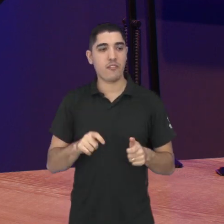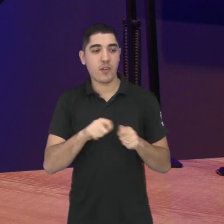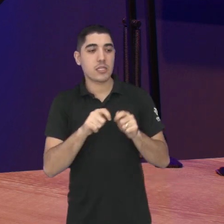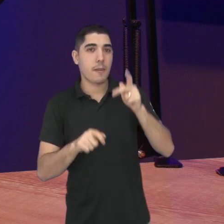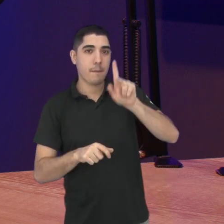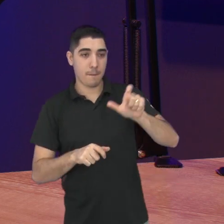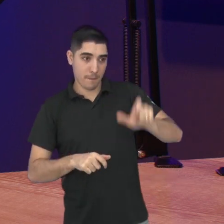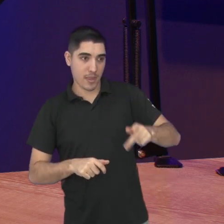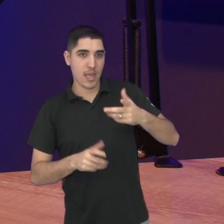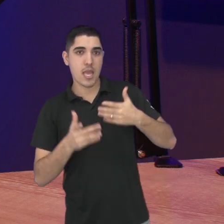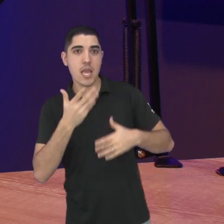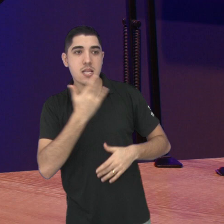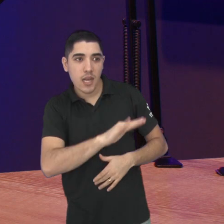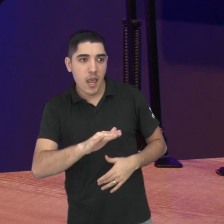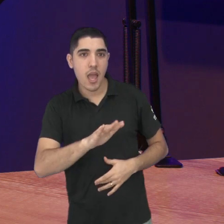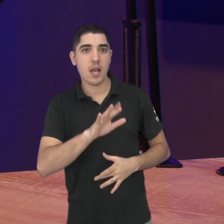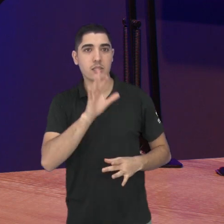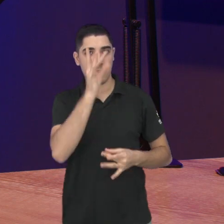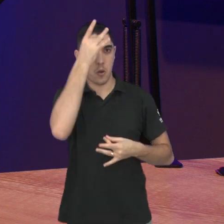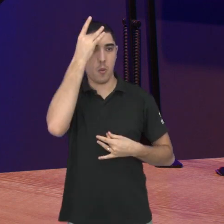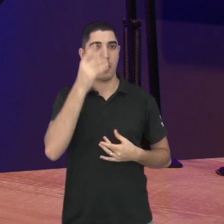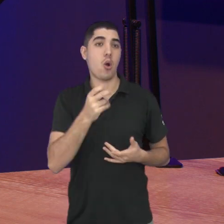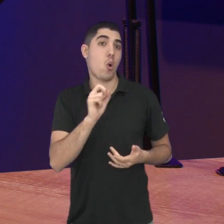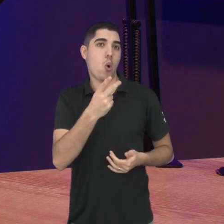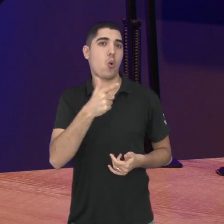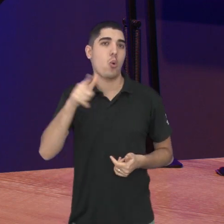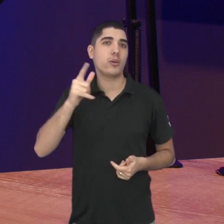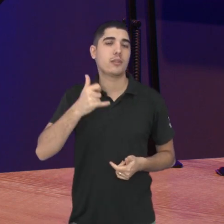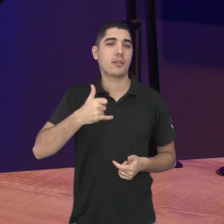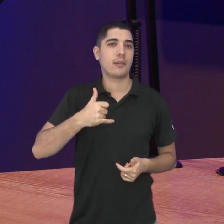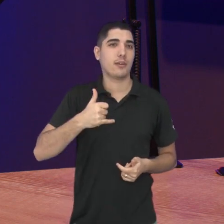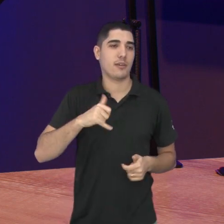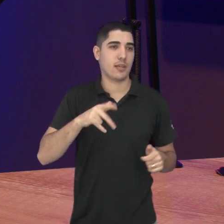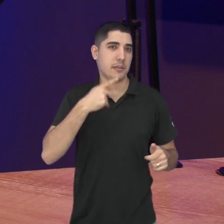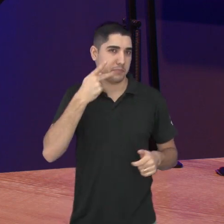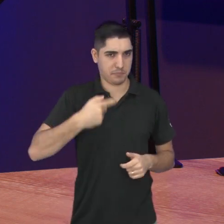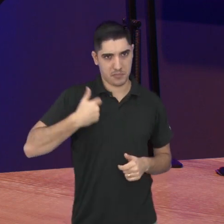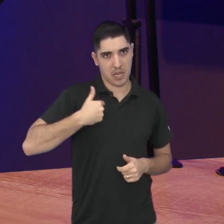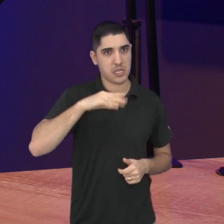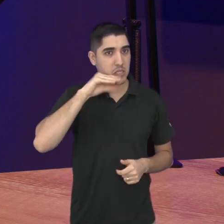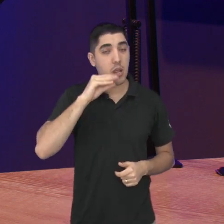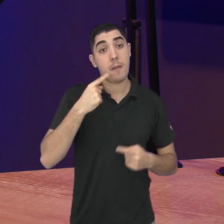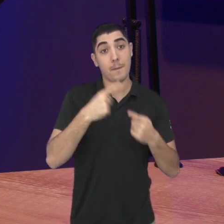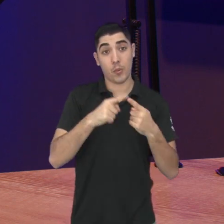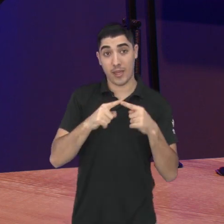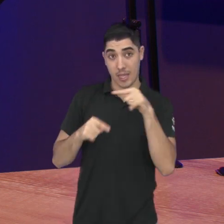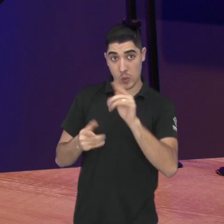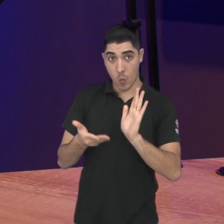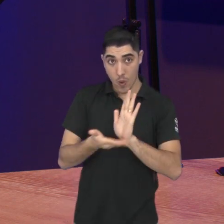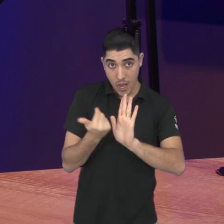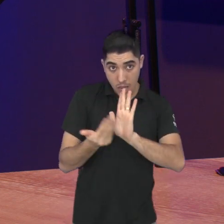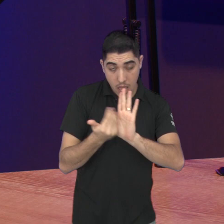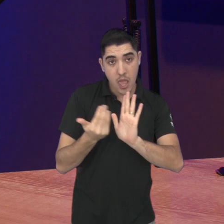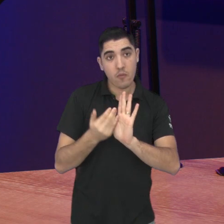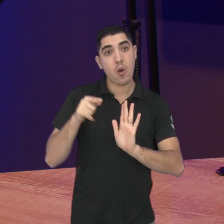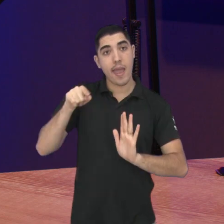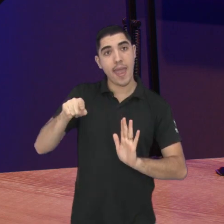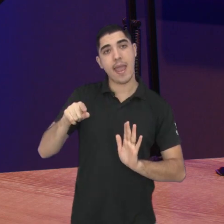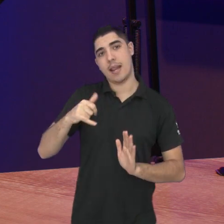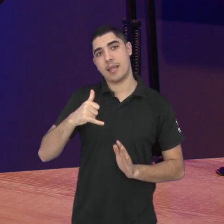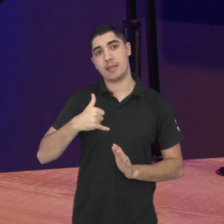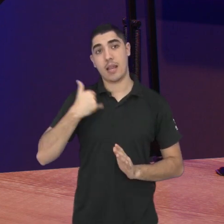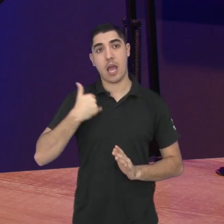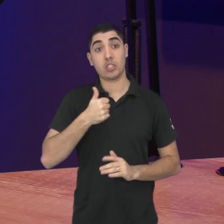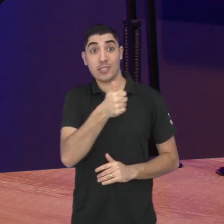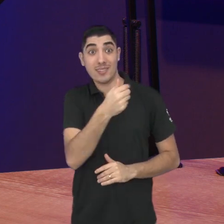uma pessoa mais velha, mas que aparentasse ter 13 anos, que é a idade que a Daenerys tem nos livros, quando ela é forçada a se casar, seria